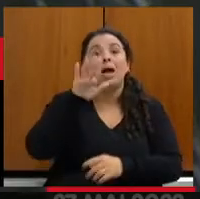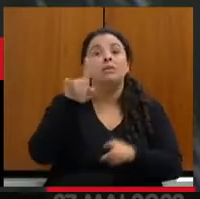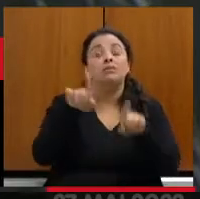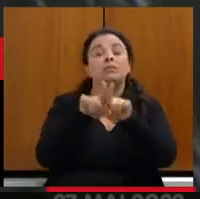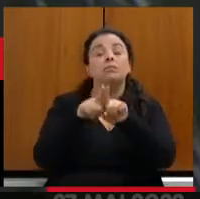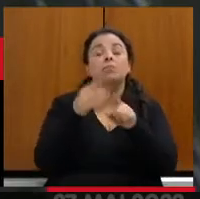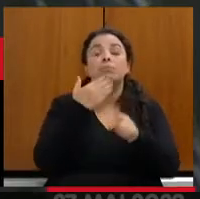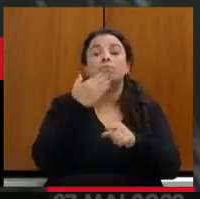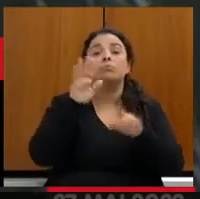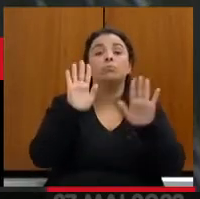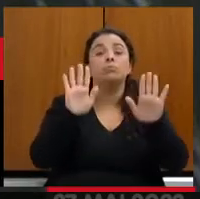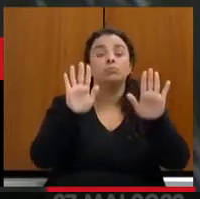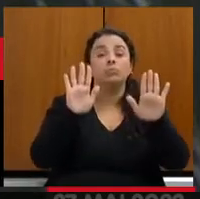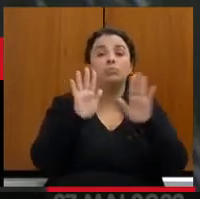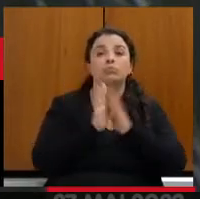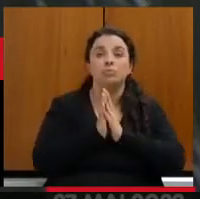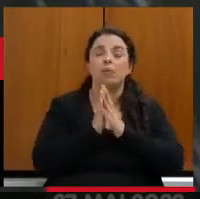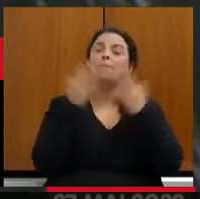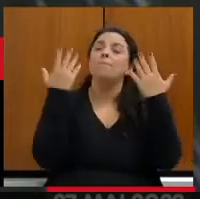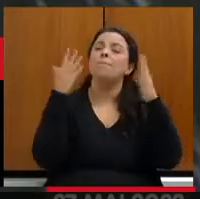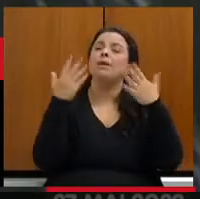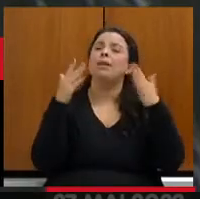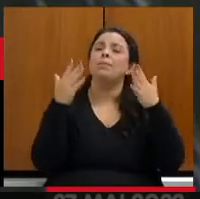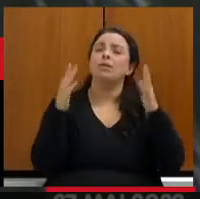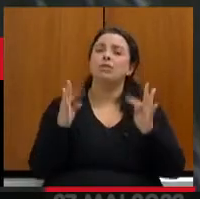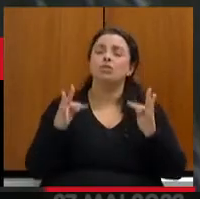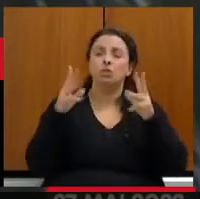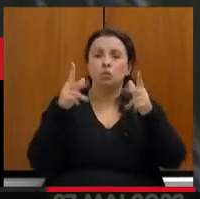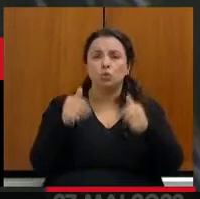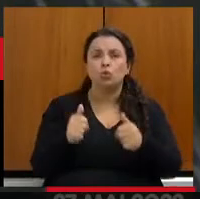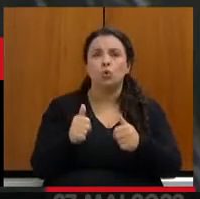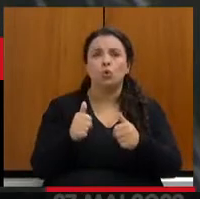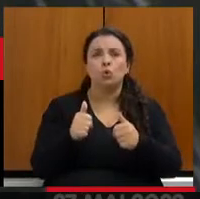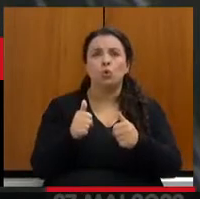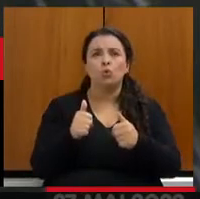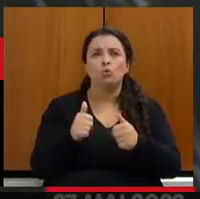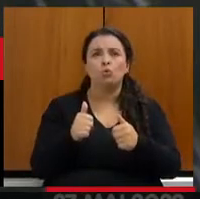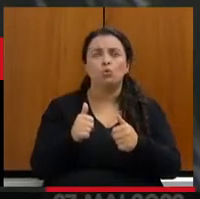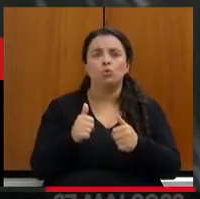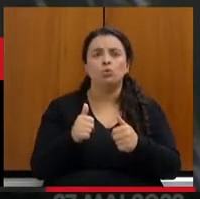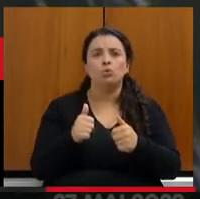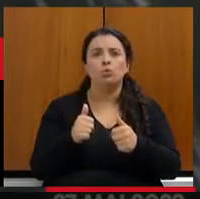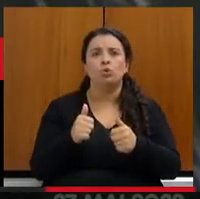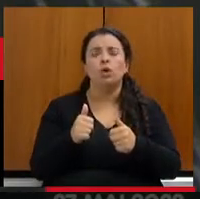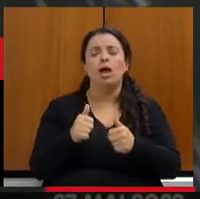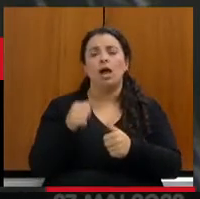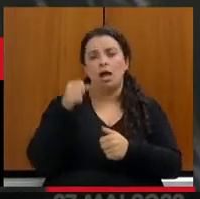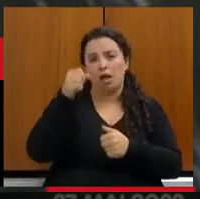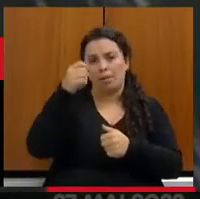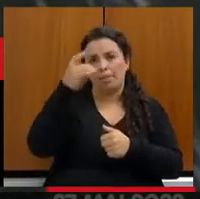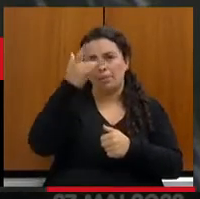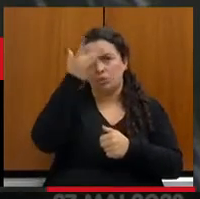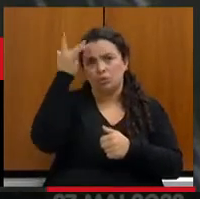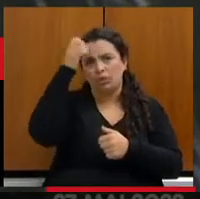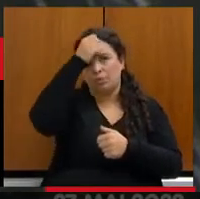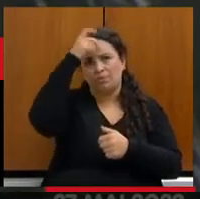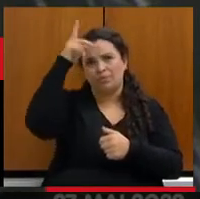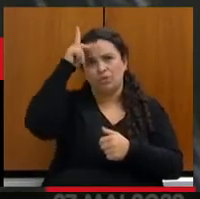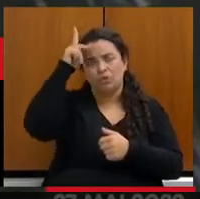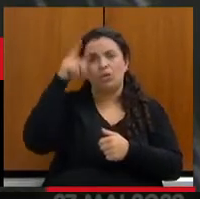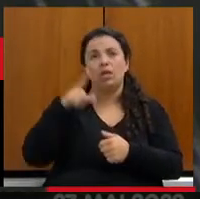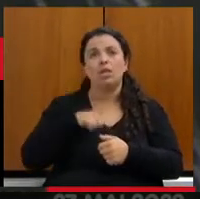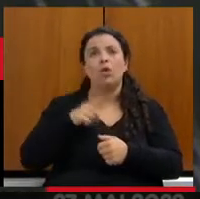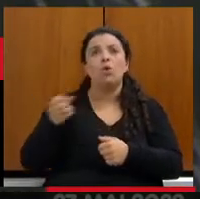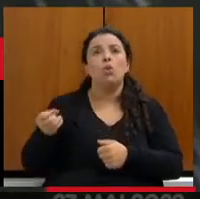é parabenizo a todos os dirigentes da prefeitura que organizaram esse novo layout' da